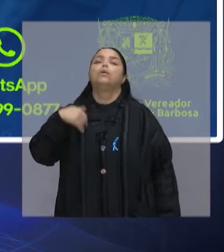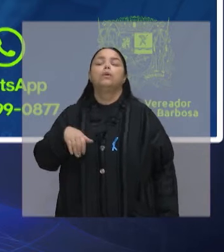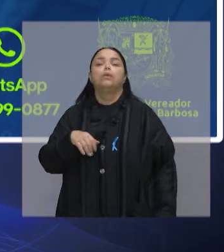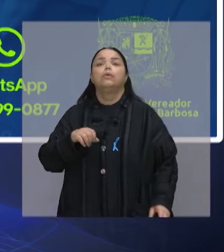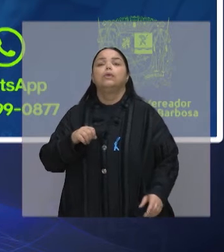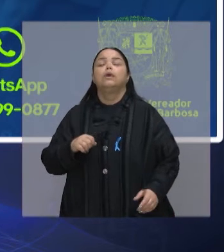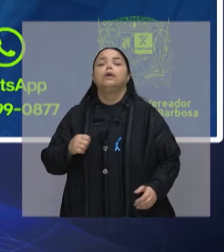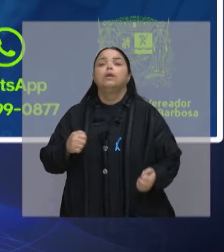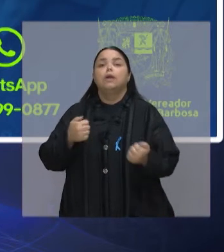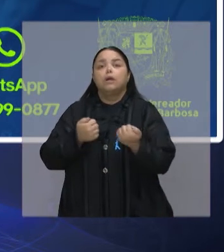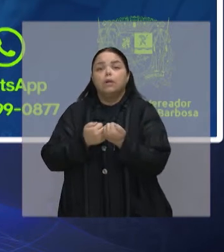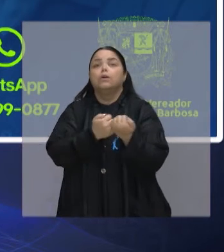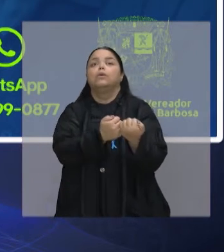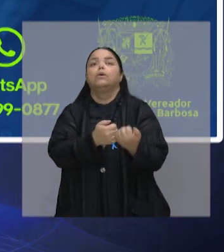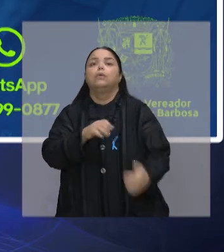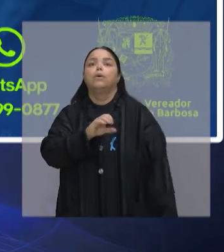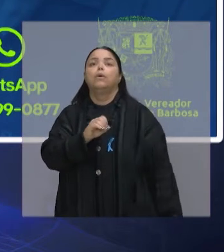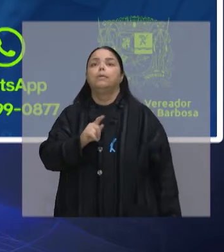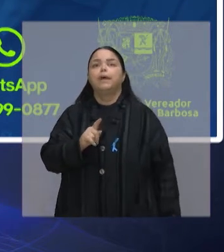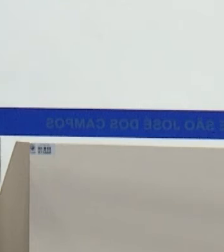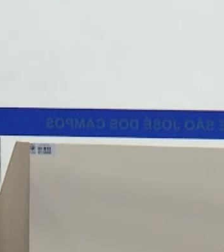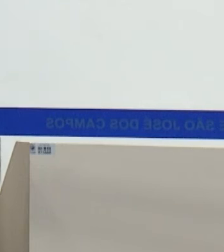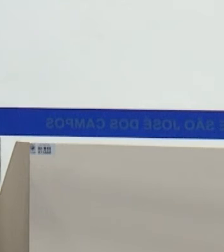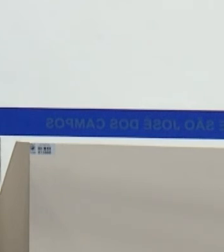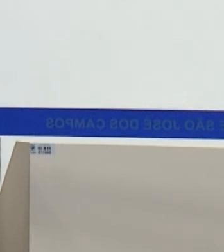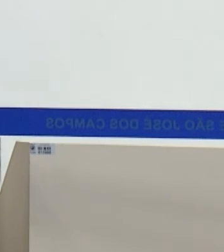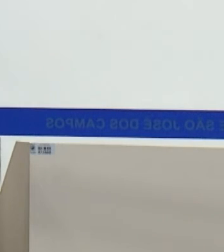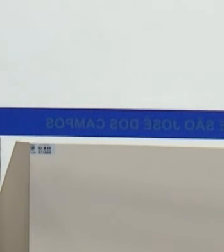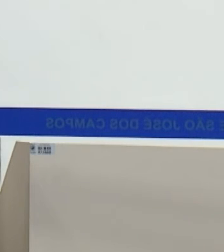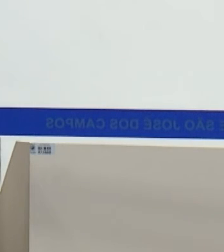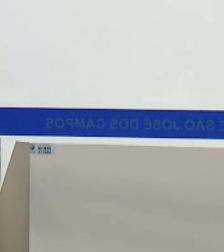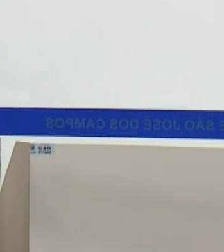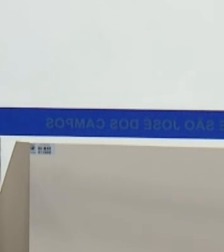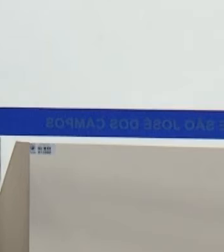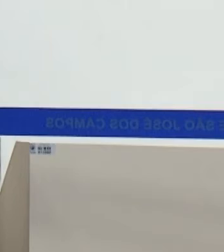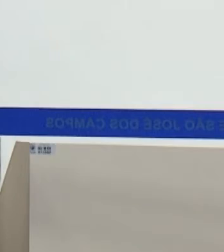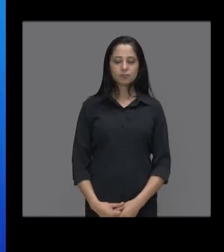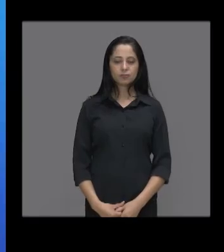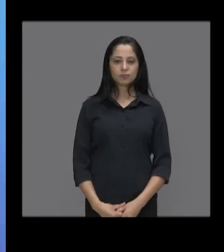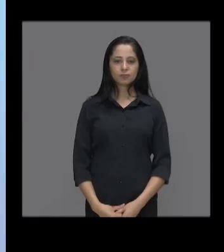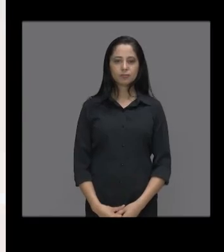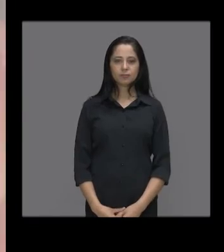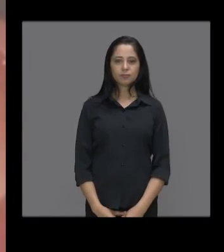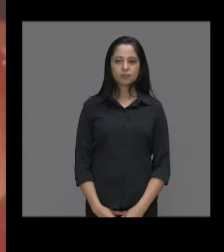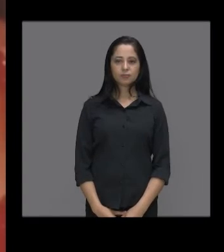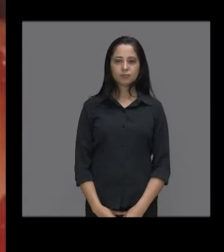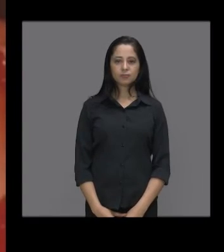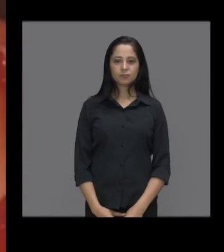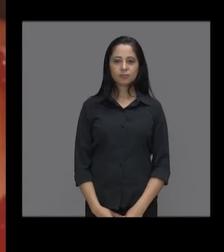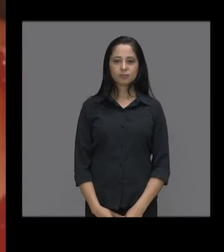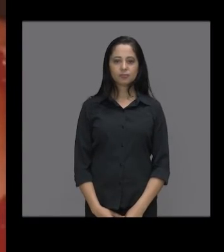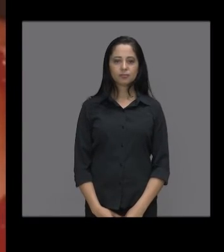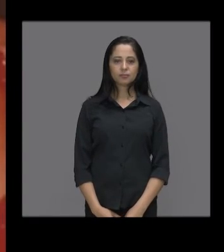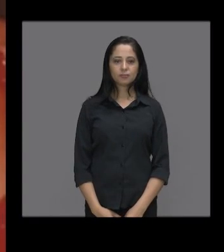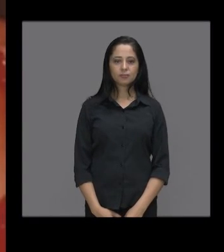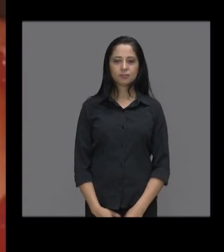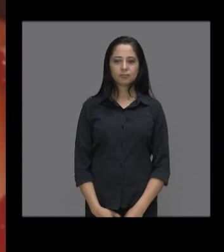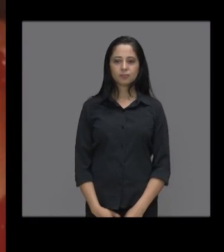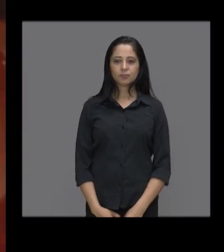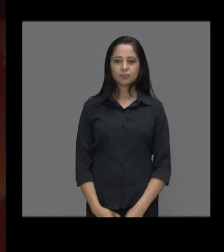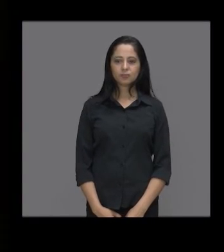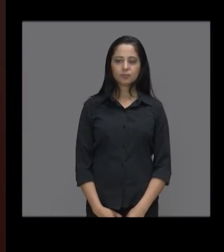mencionou a luta do irmão contra o câncer. E o vereador Renato Santiago parabenizou a mãe pelo